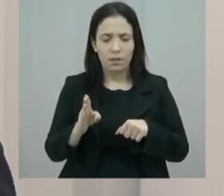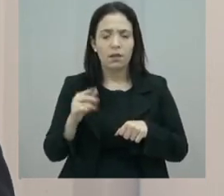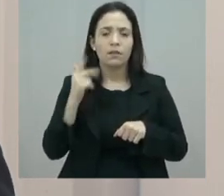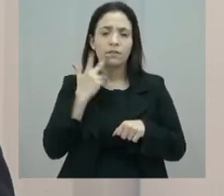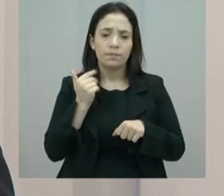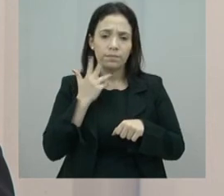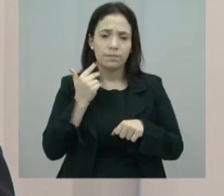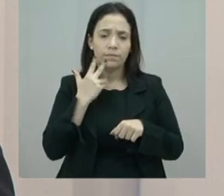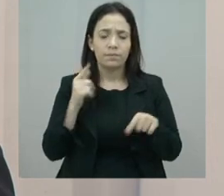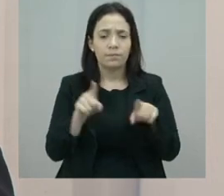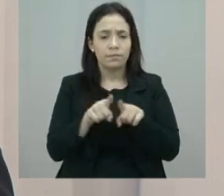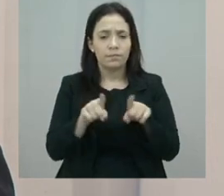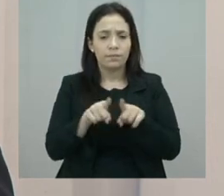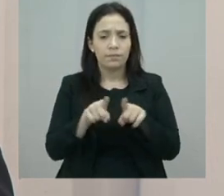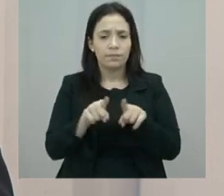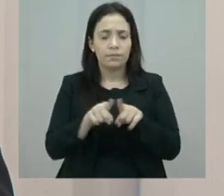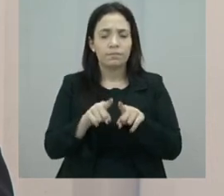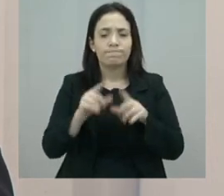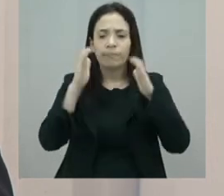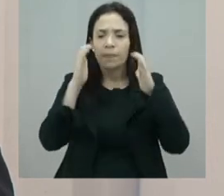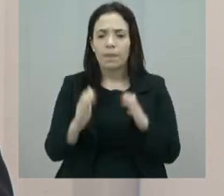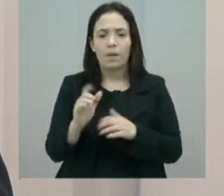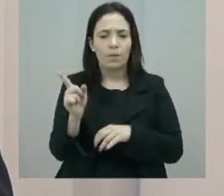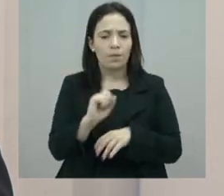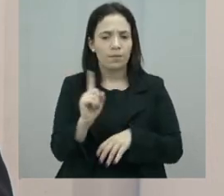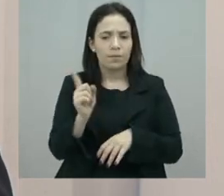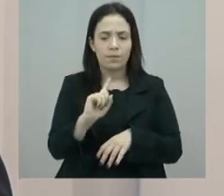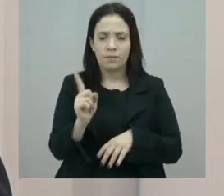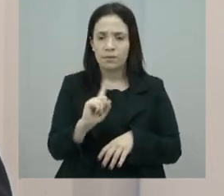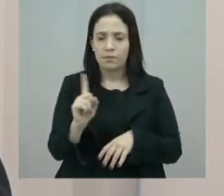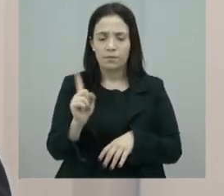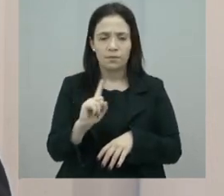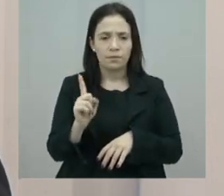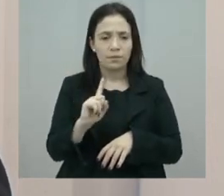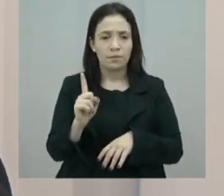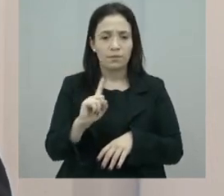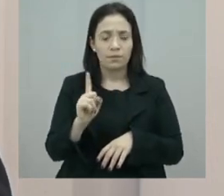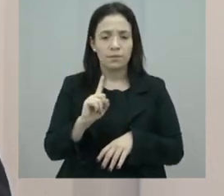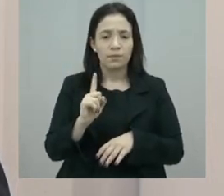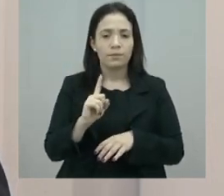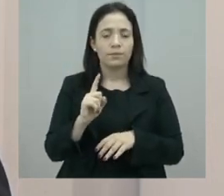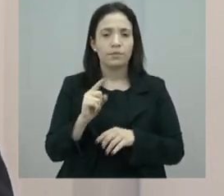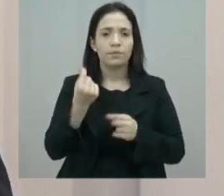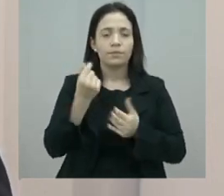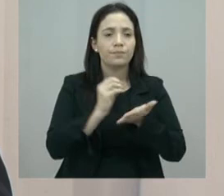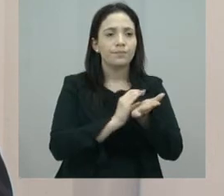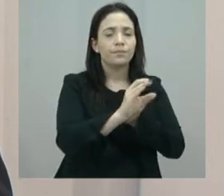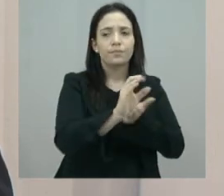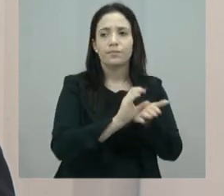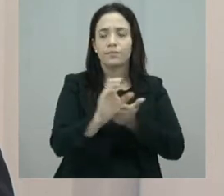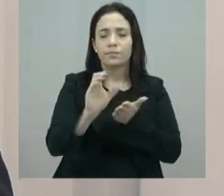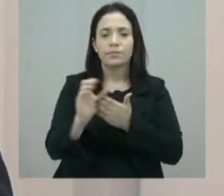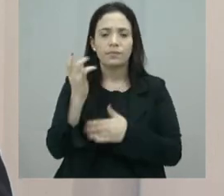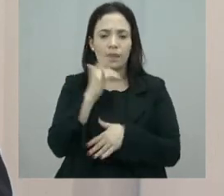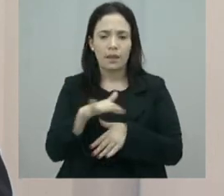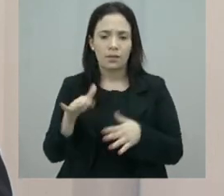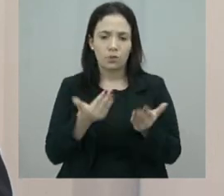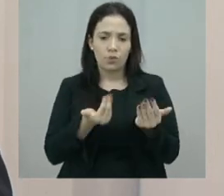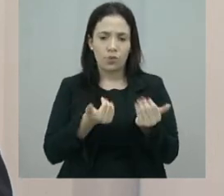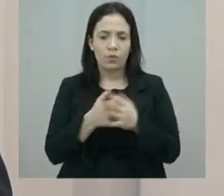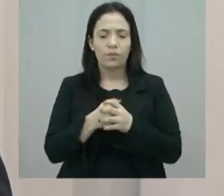no Ceará que não vem cumprindo essa destinação prioritária de recursos públicos para a infância e